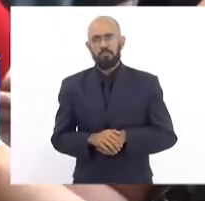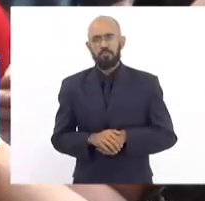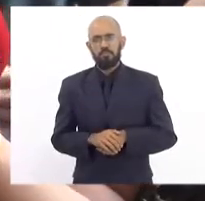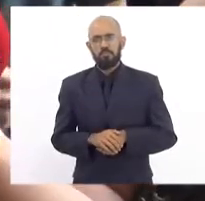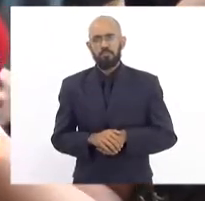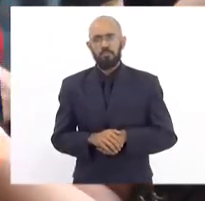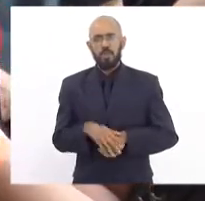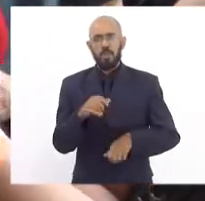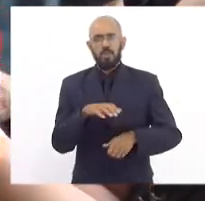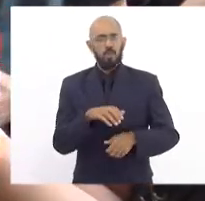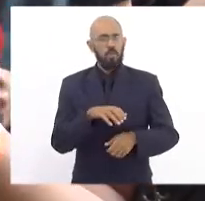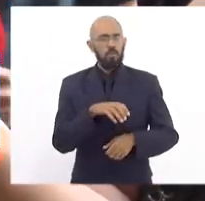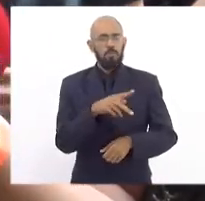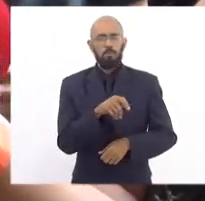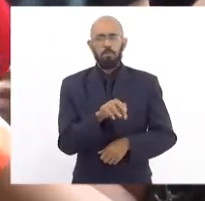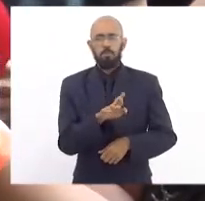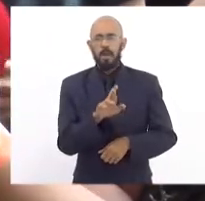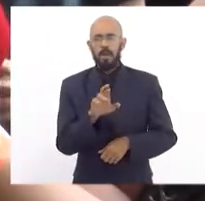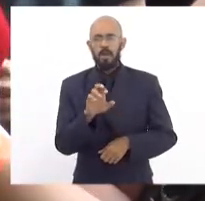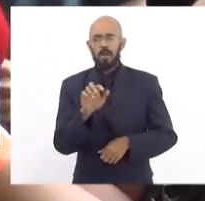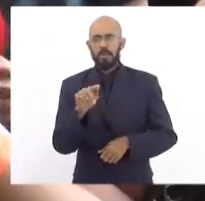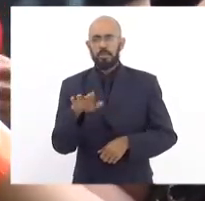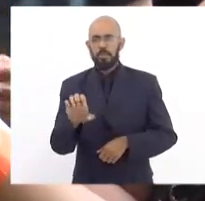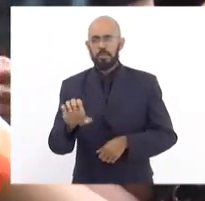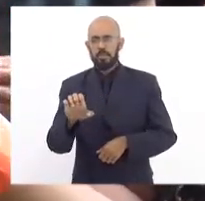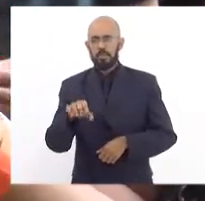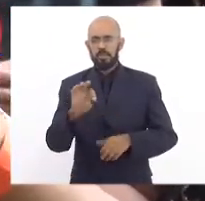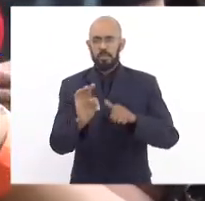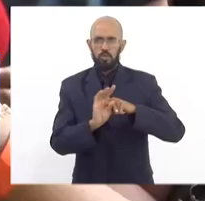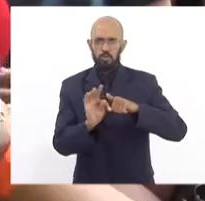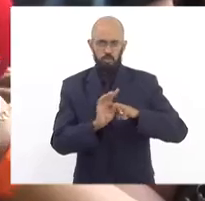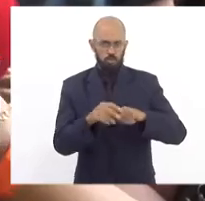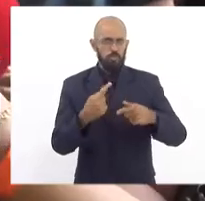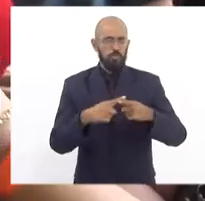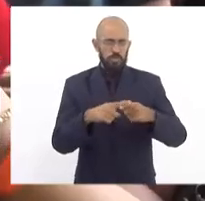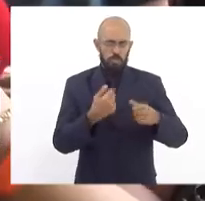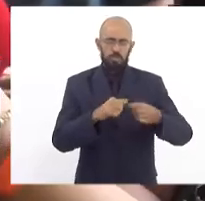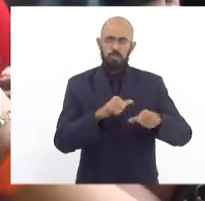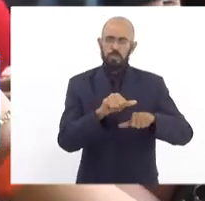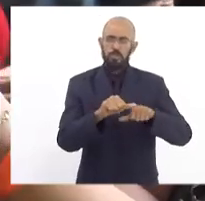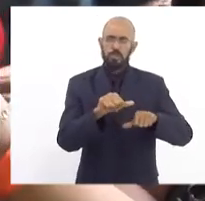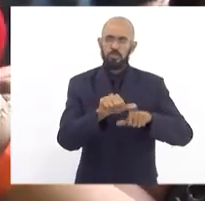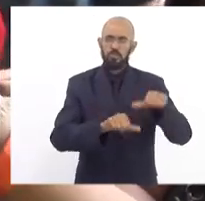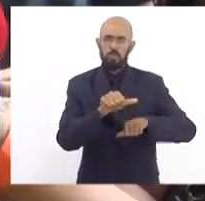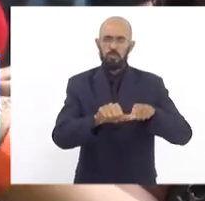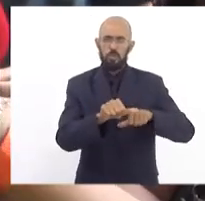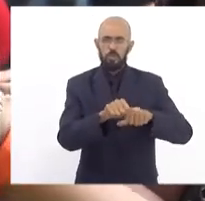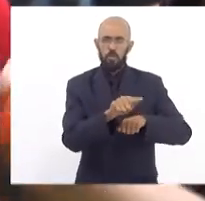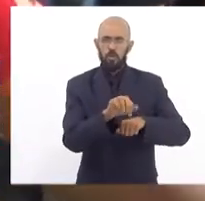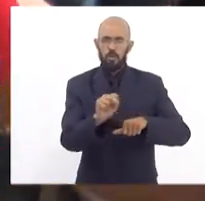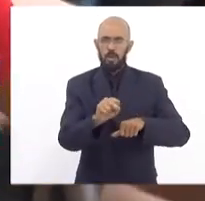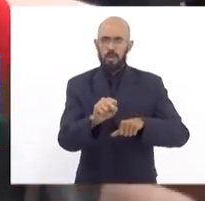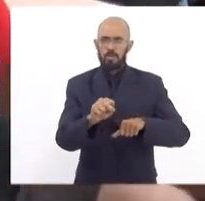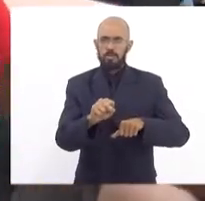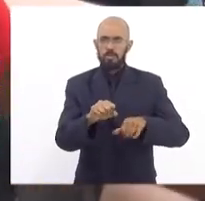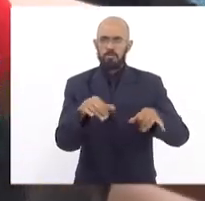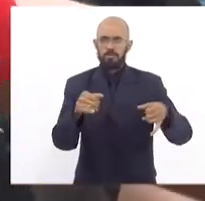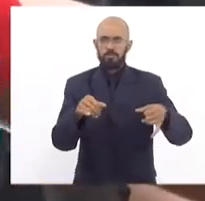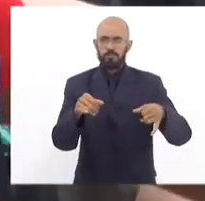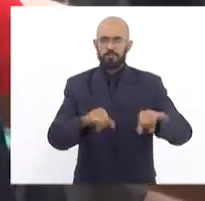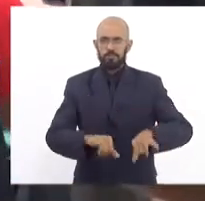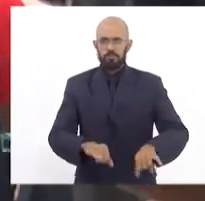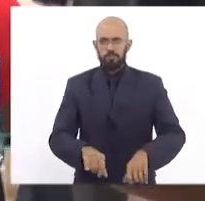É no Parque Tecnológico, que é necessário, porque você usa a tecnologia para transformar o gás em fertilizante